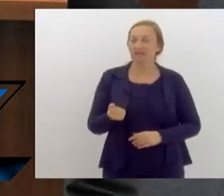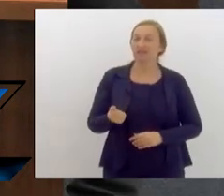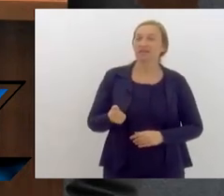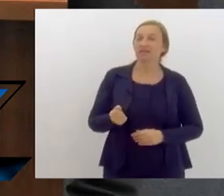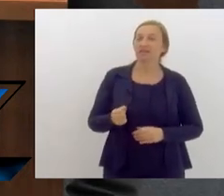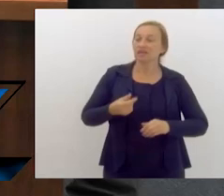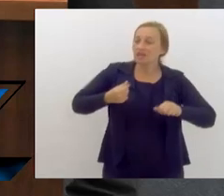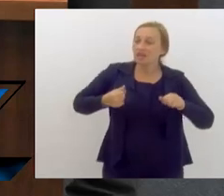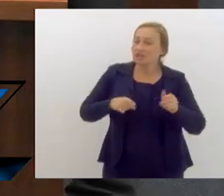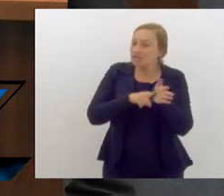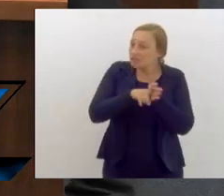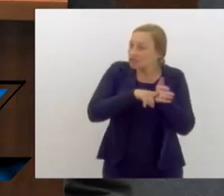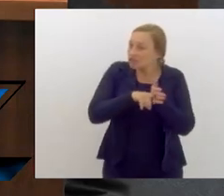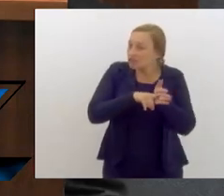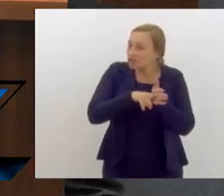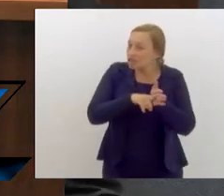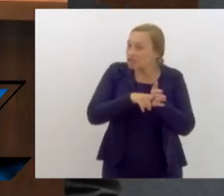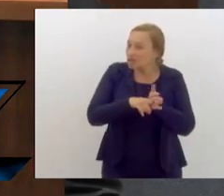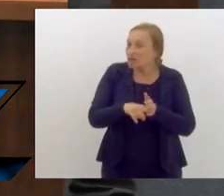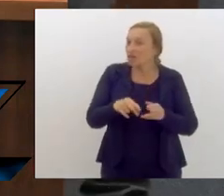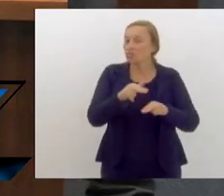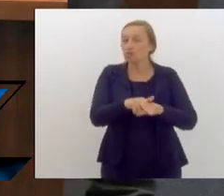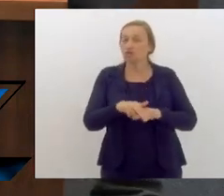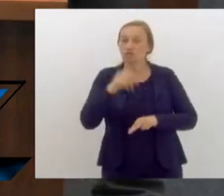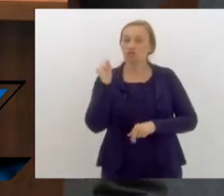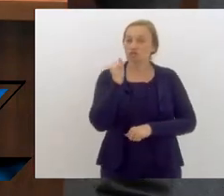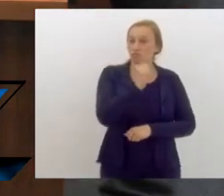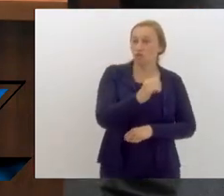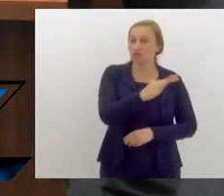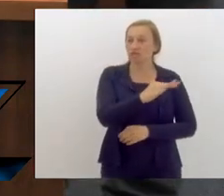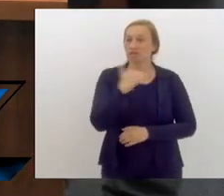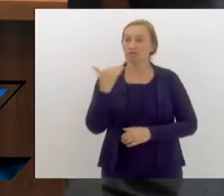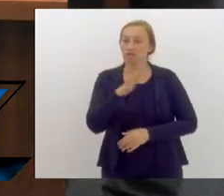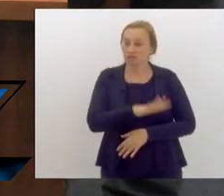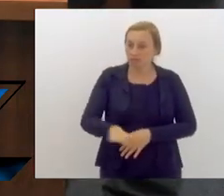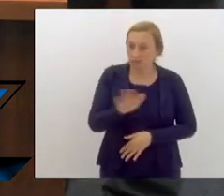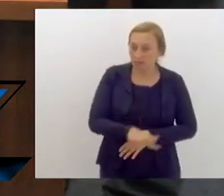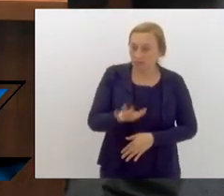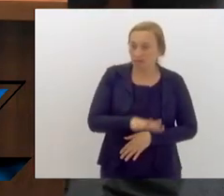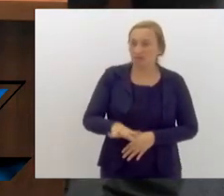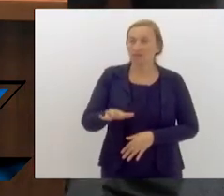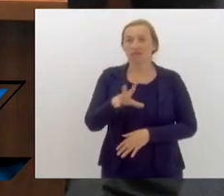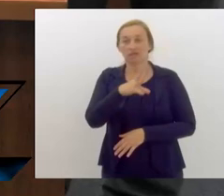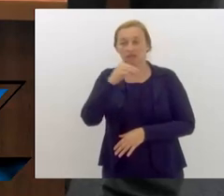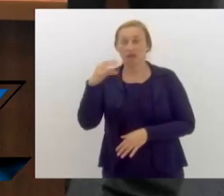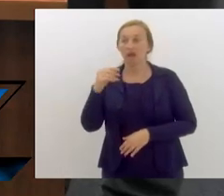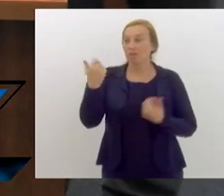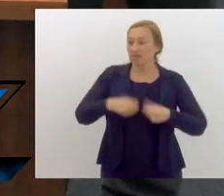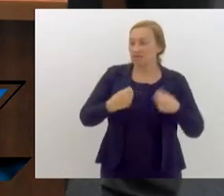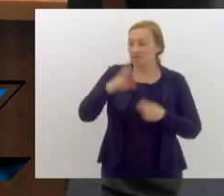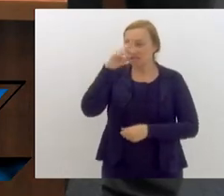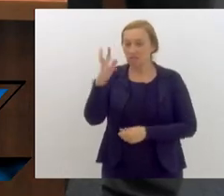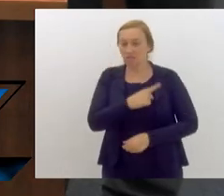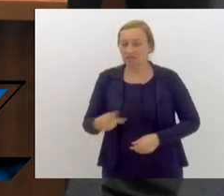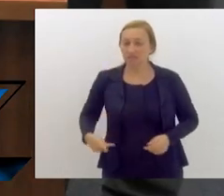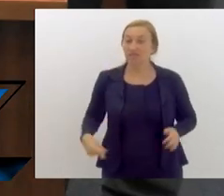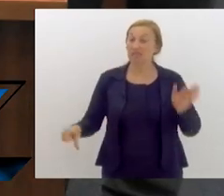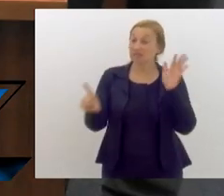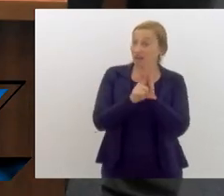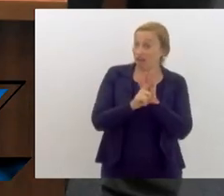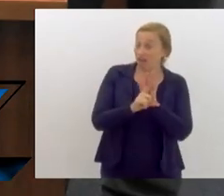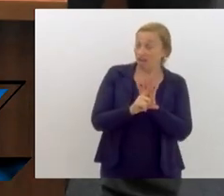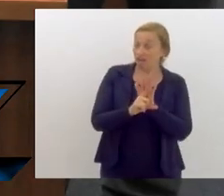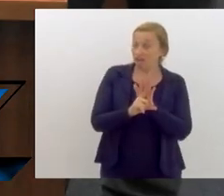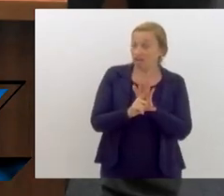de investigação em casos de assassinatos de crianças e adolescentes a gente precisa ser um presidente que essa lei seja